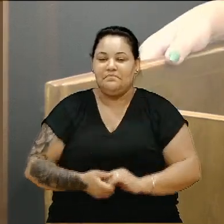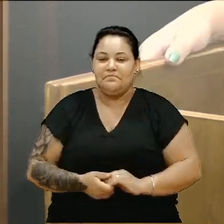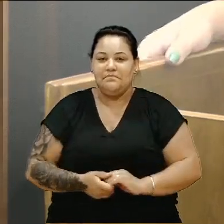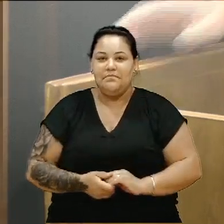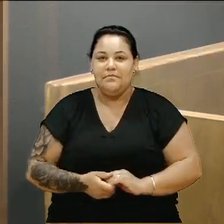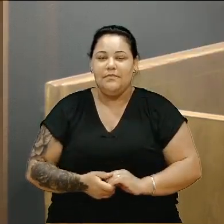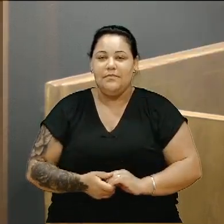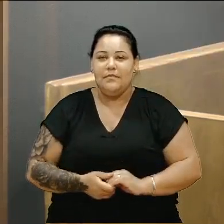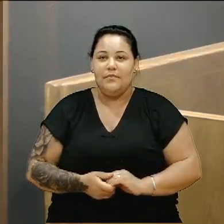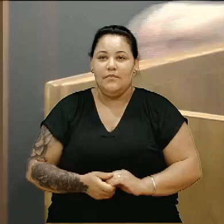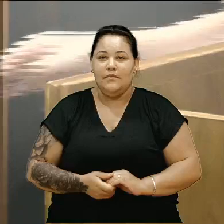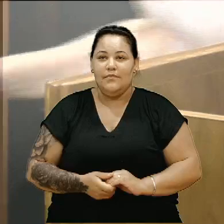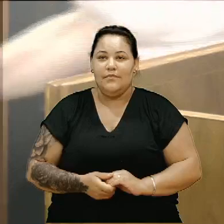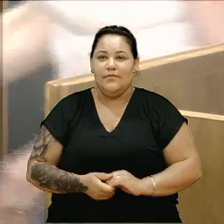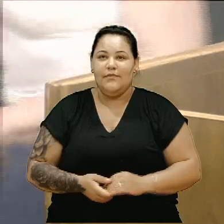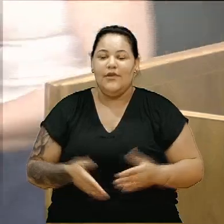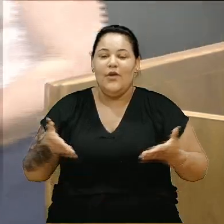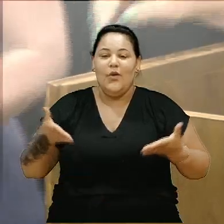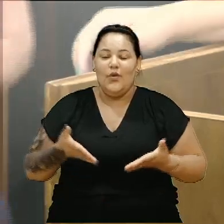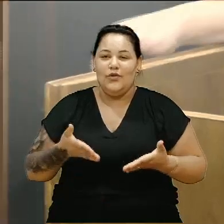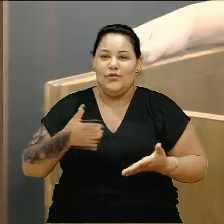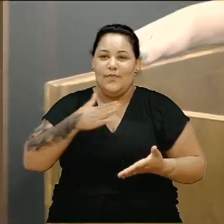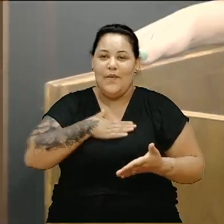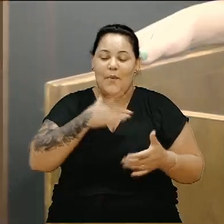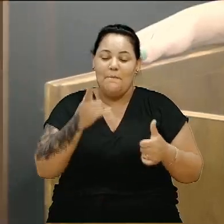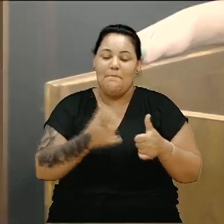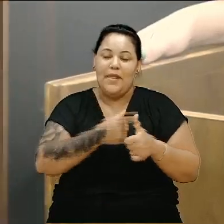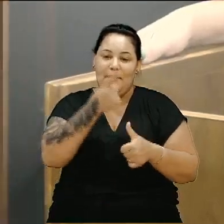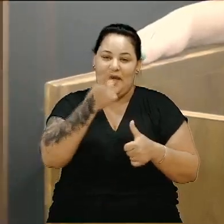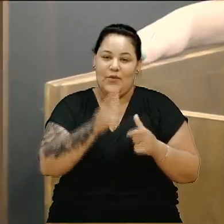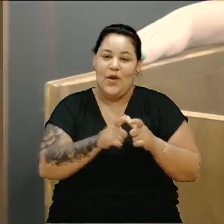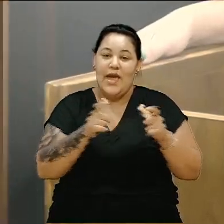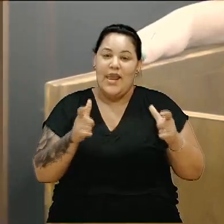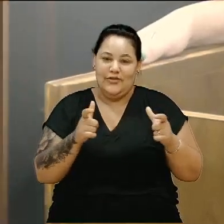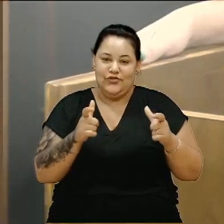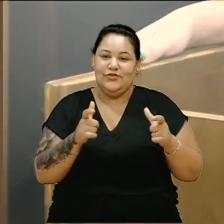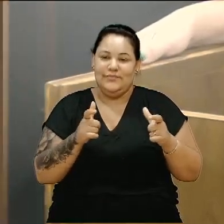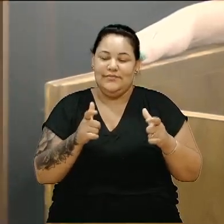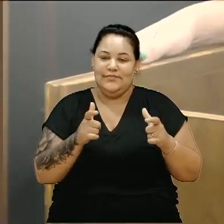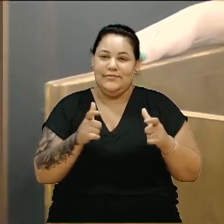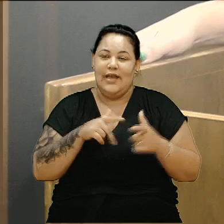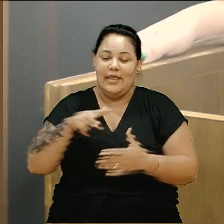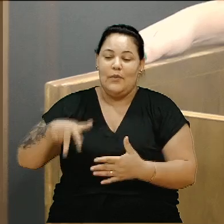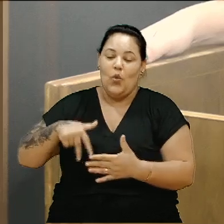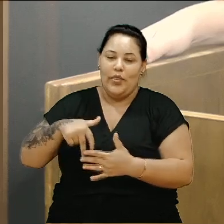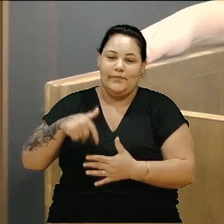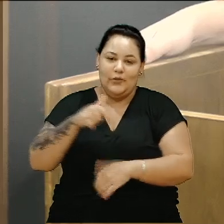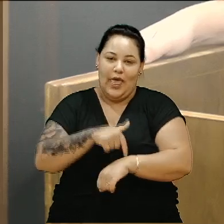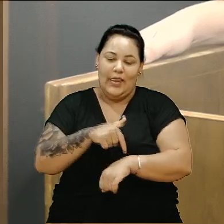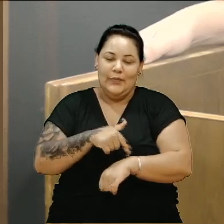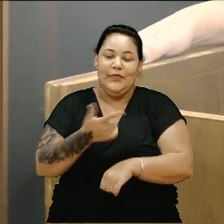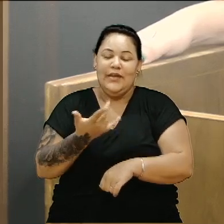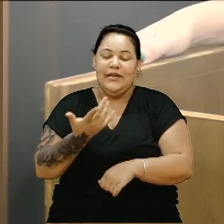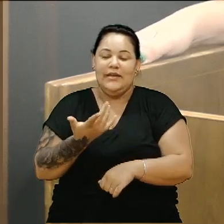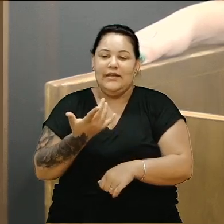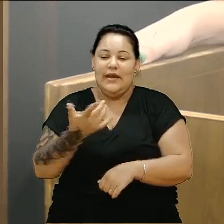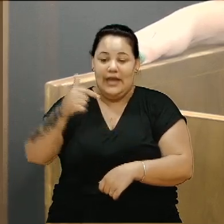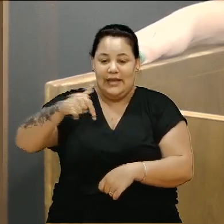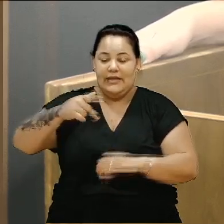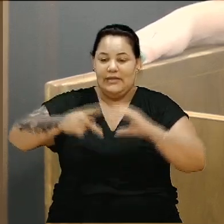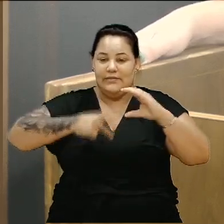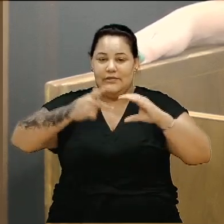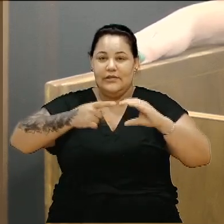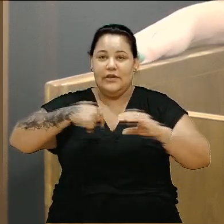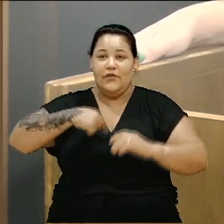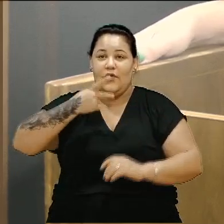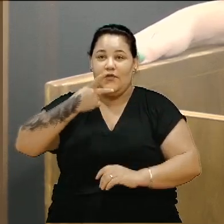Hoje, o meu primeiro grande expediente na Câmara de Vereadores, e eu vou falar um pouquinho, então,